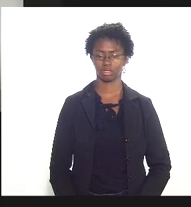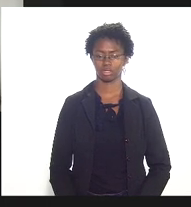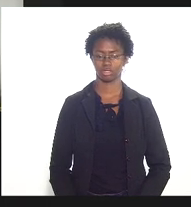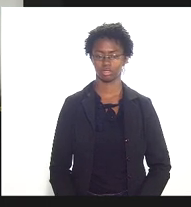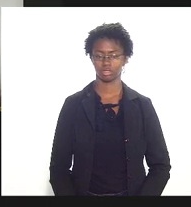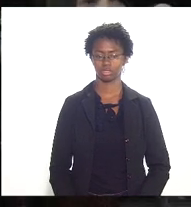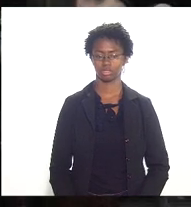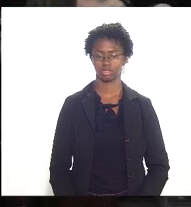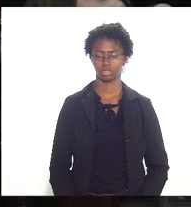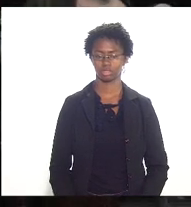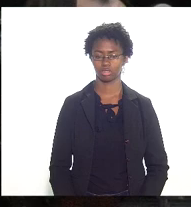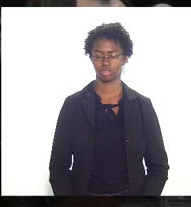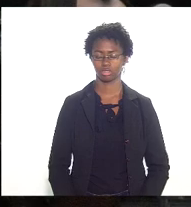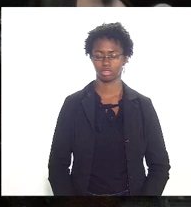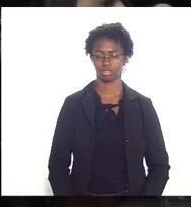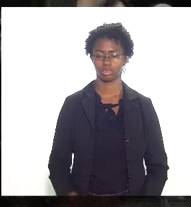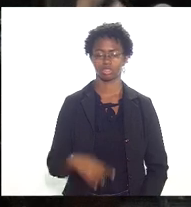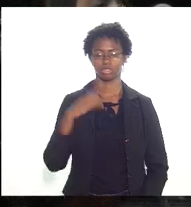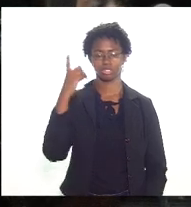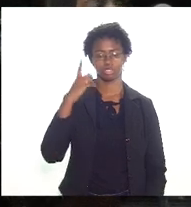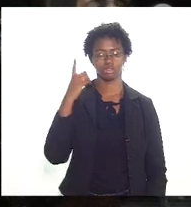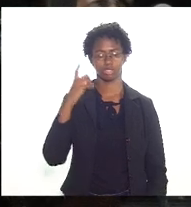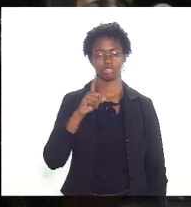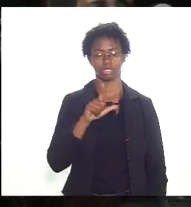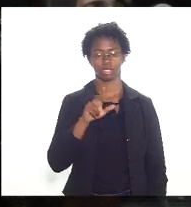a deputada Lucinha